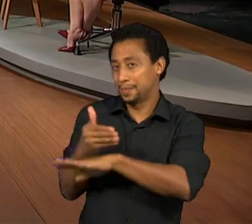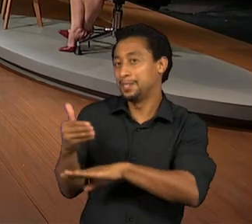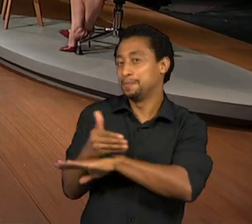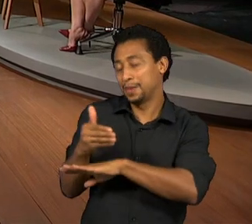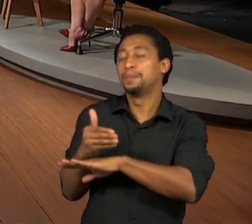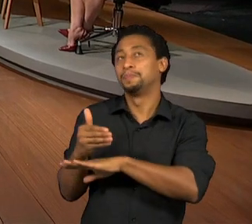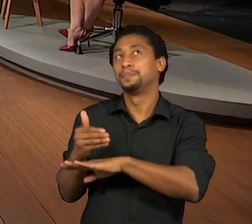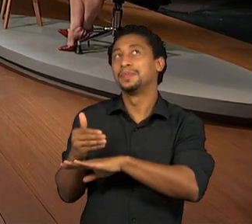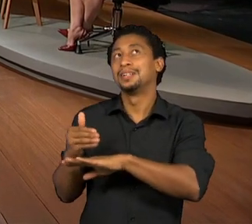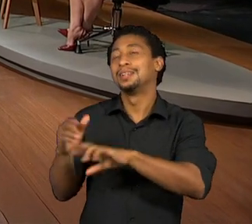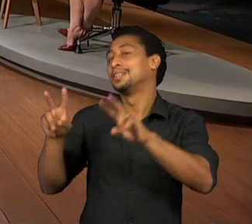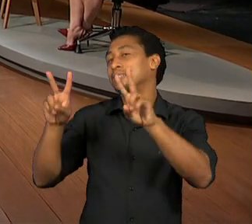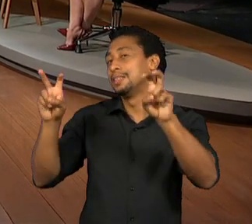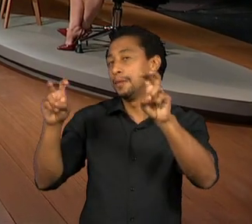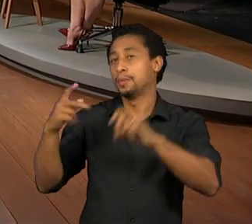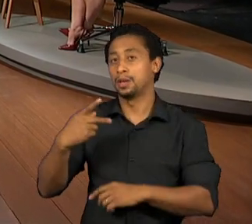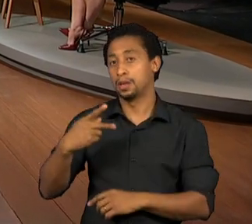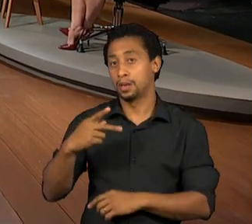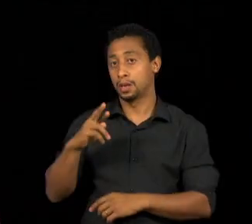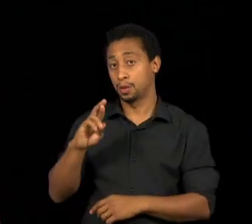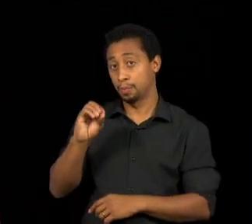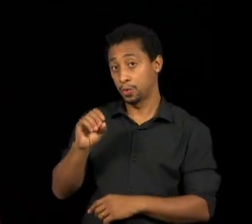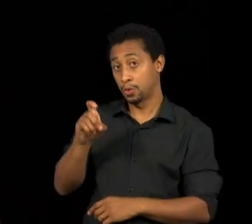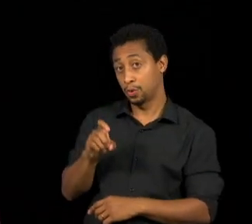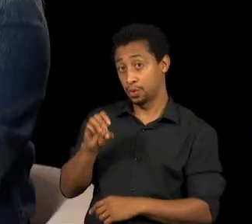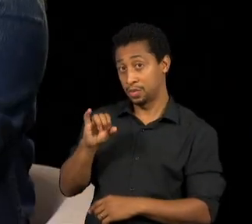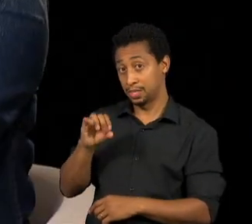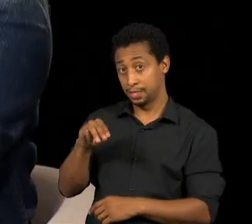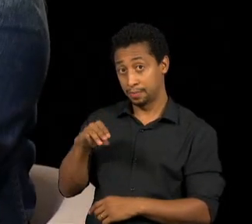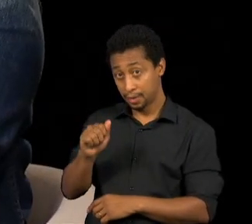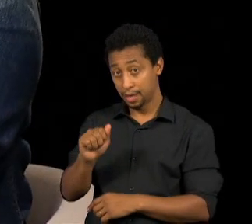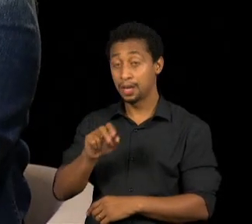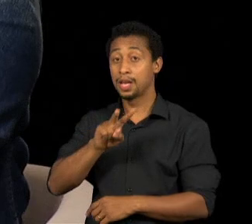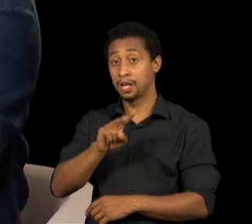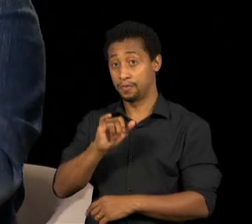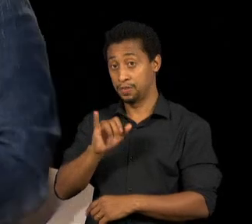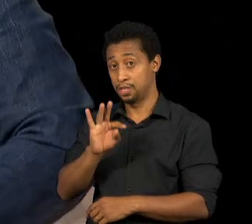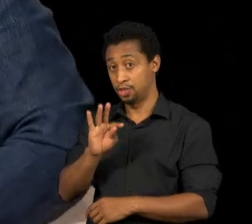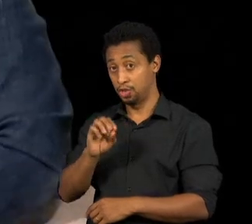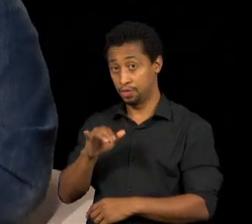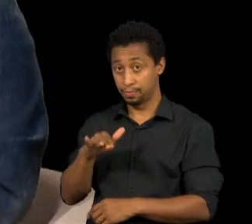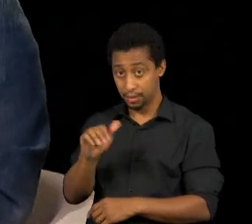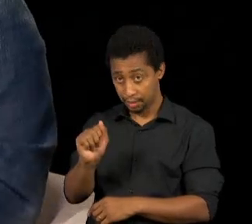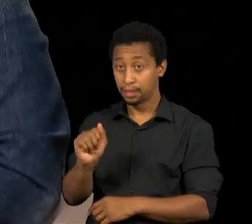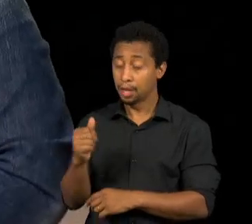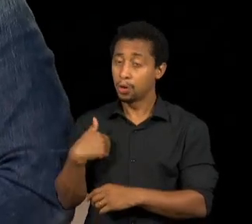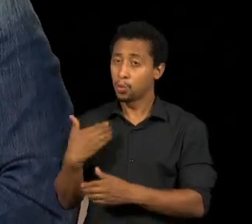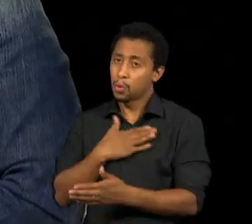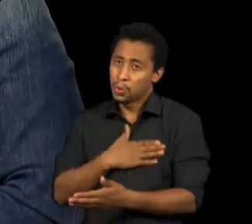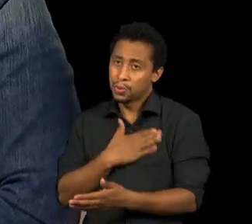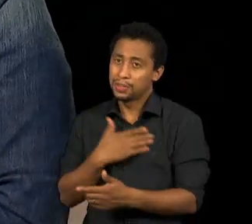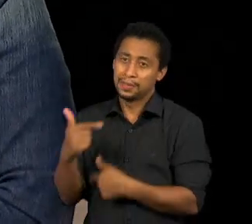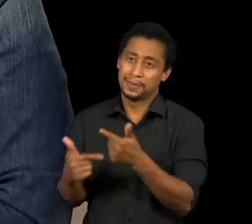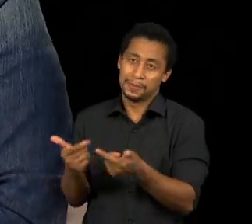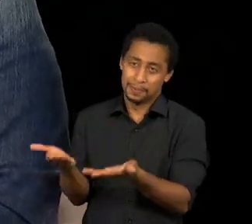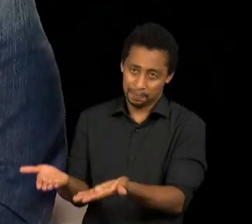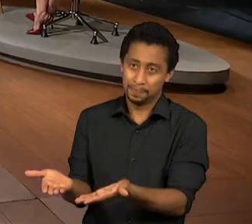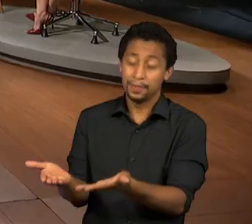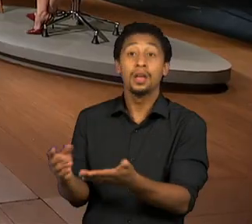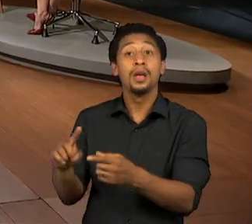conheceu lá e realmente acabou de passar o filme, ele levantou, eu me lembro disso, ele levantou e